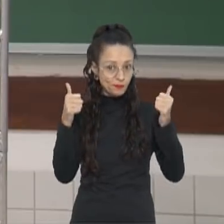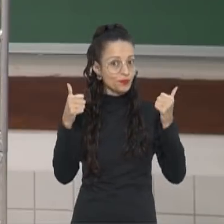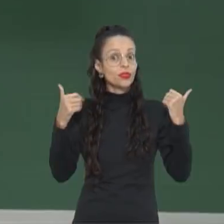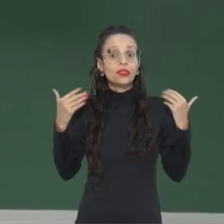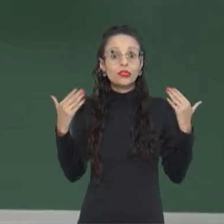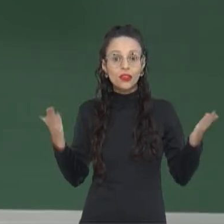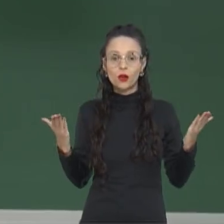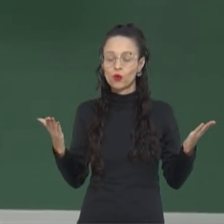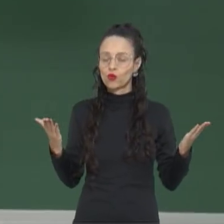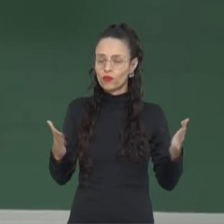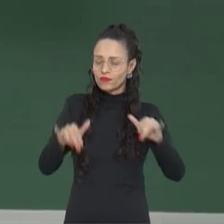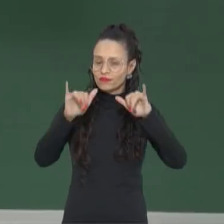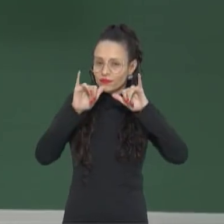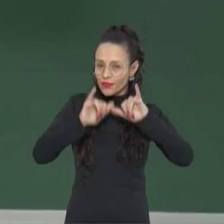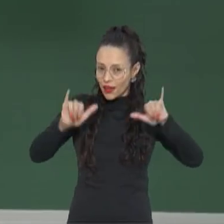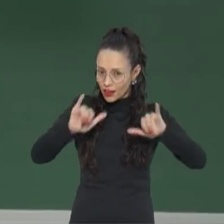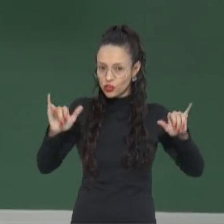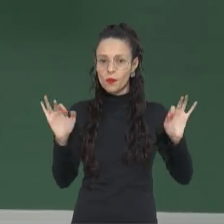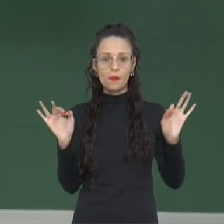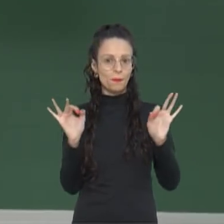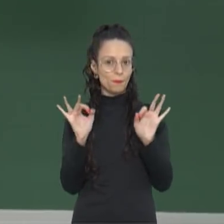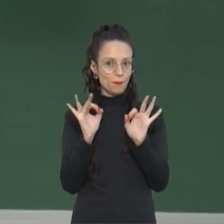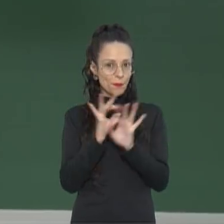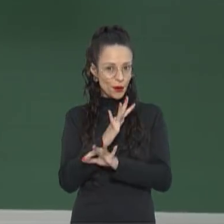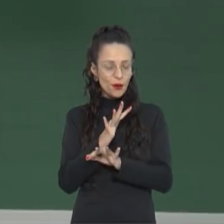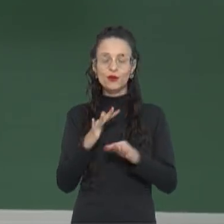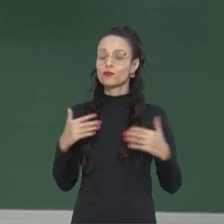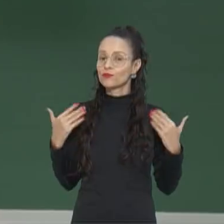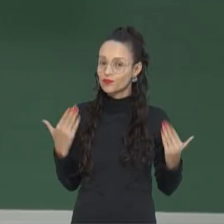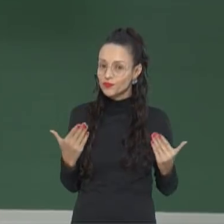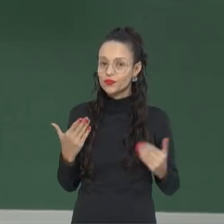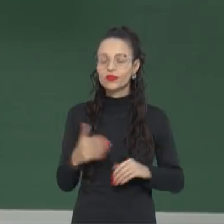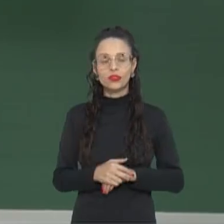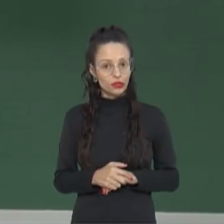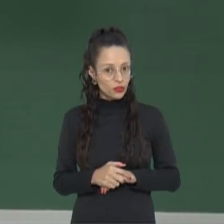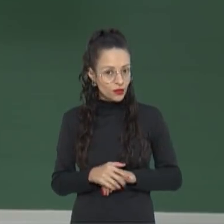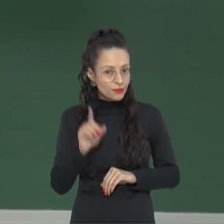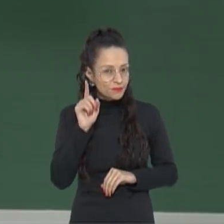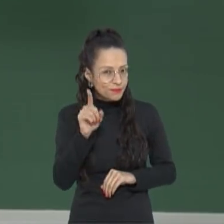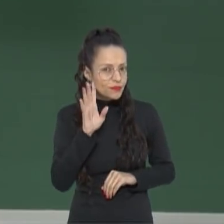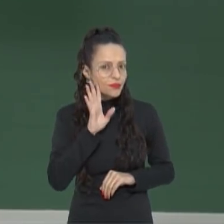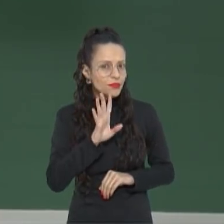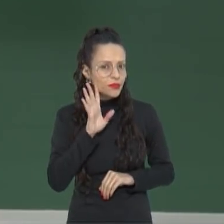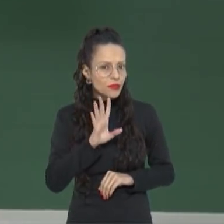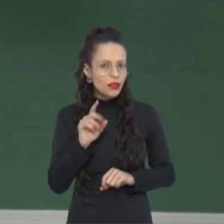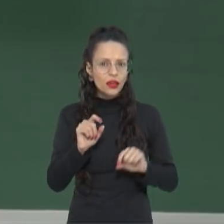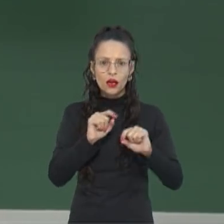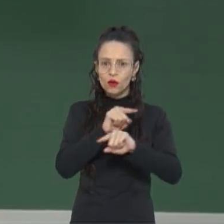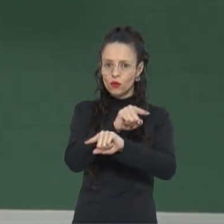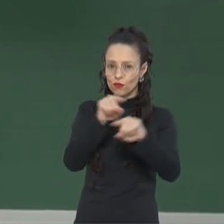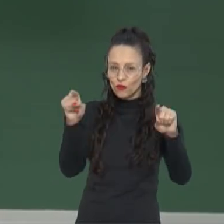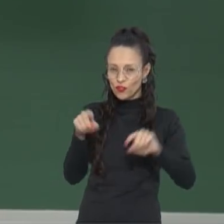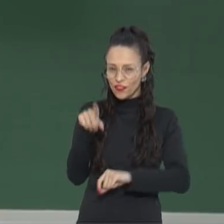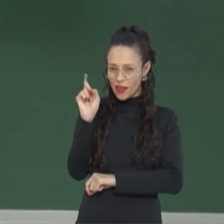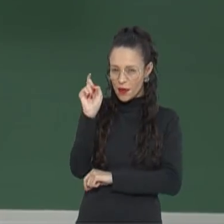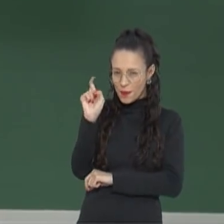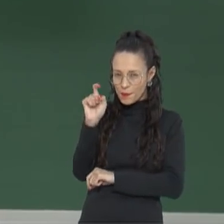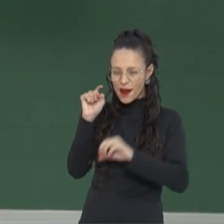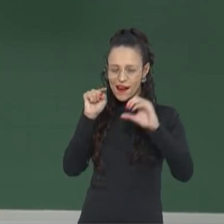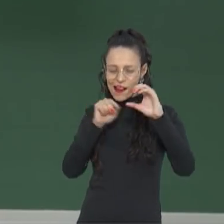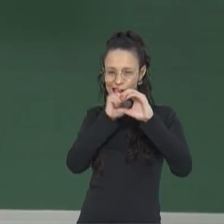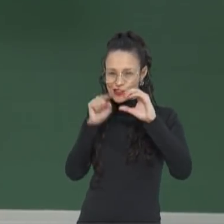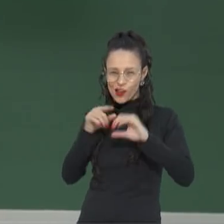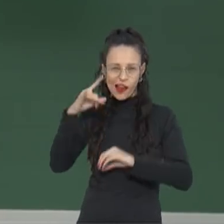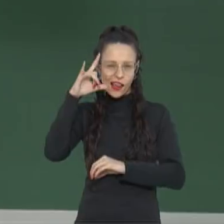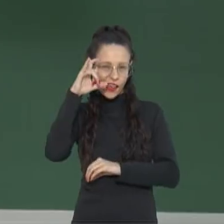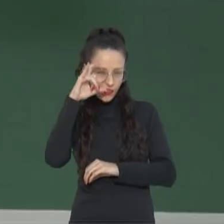Então, esses recadinhos dados, importantes para você sempre relembrar. Aliás, legal a galera aí que marca a gente nos stories, que publica, que